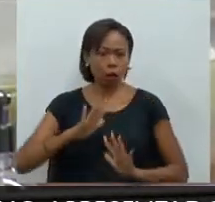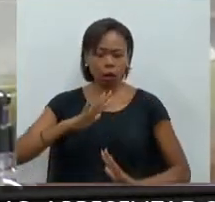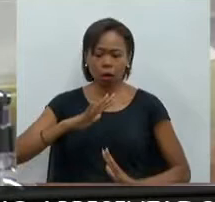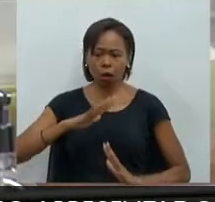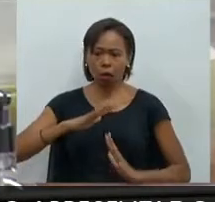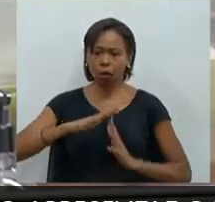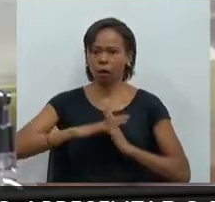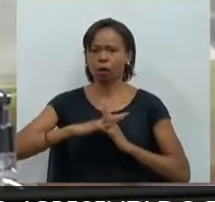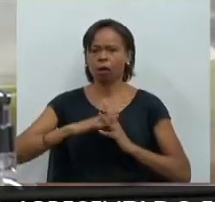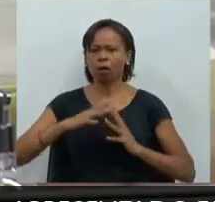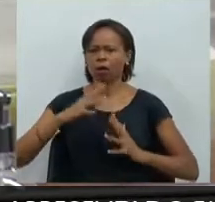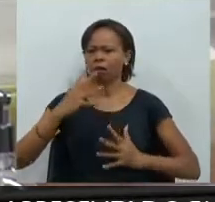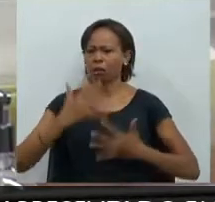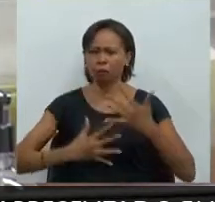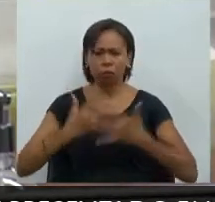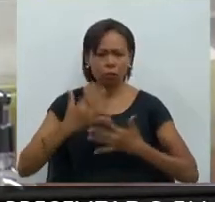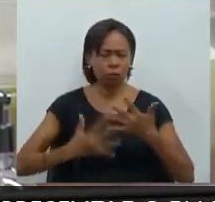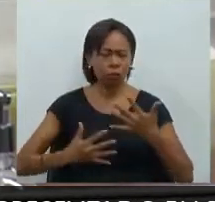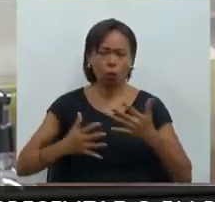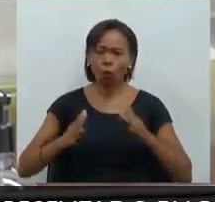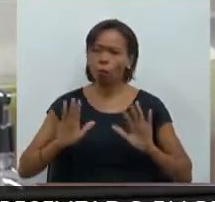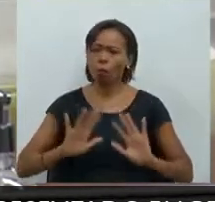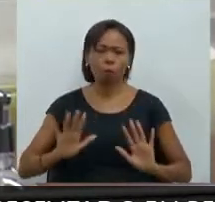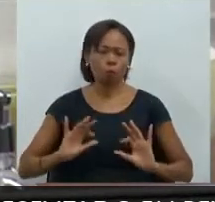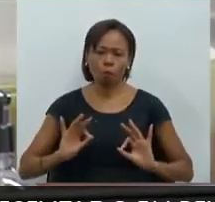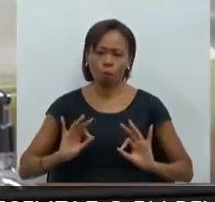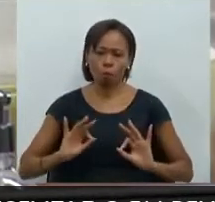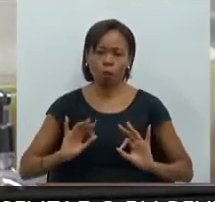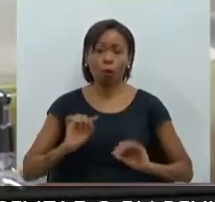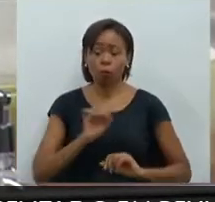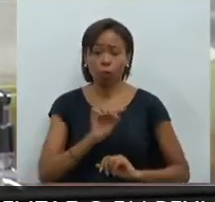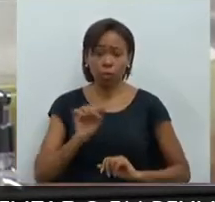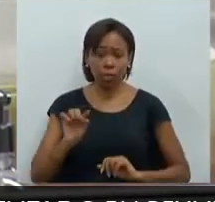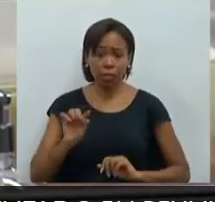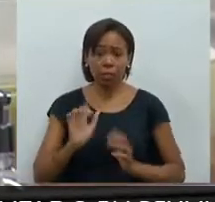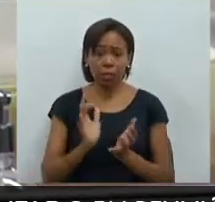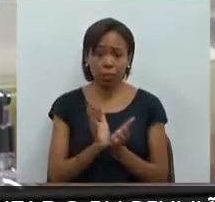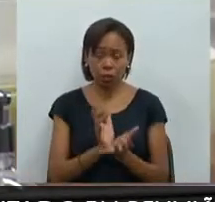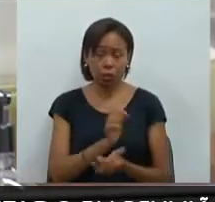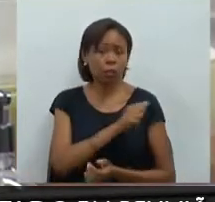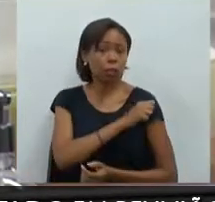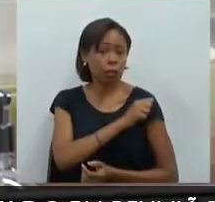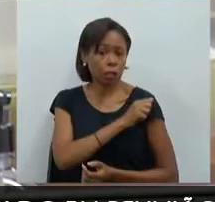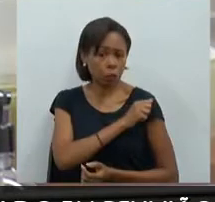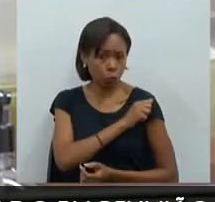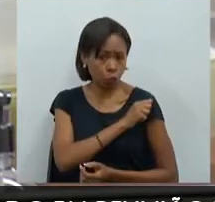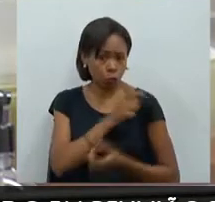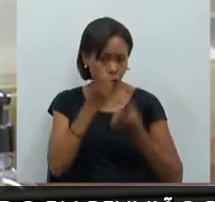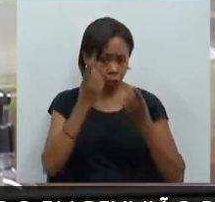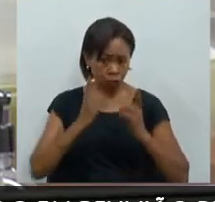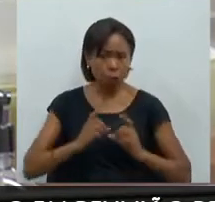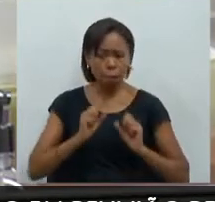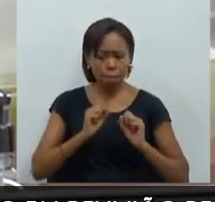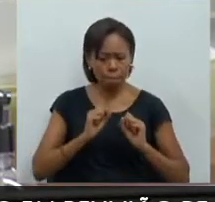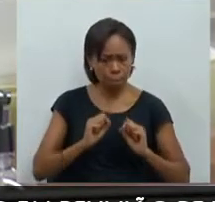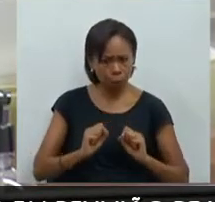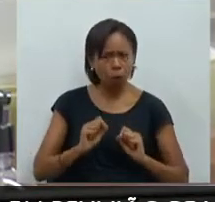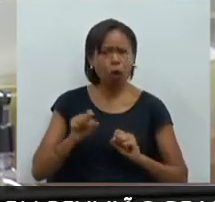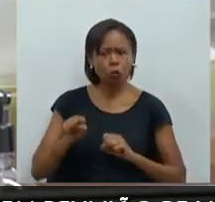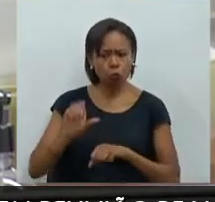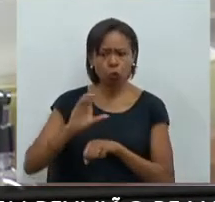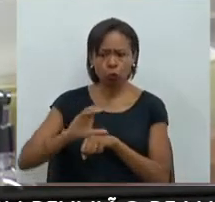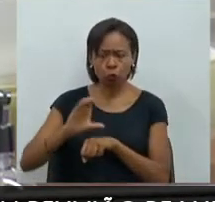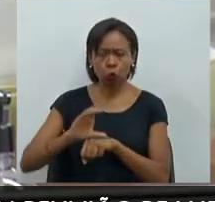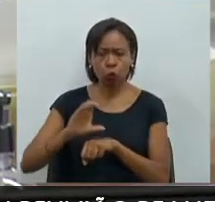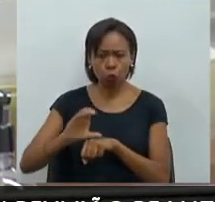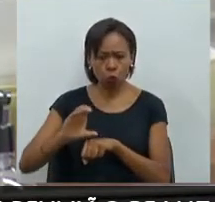Não, obrigada. Não há impedimento nenhum para que esses estudantes frequentem esses cursos profissionalizantes. Não há impedimento